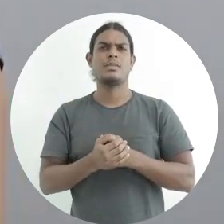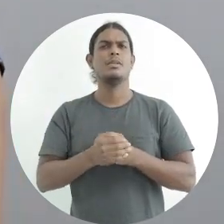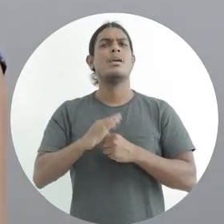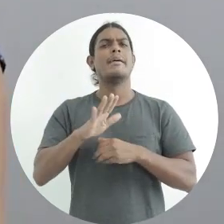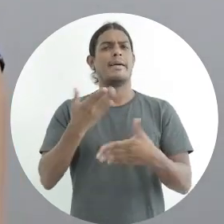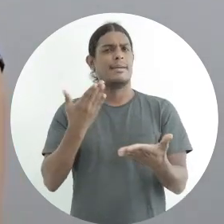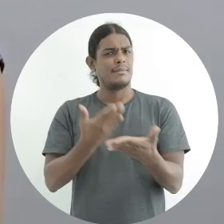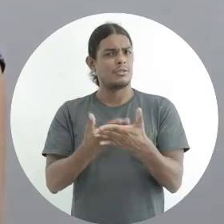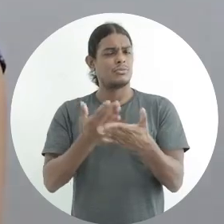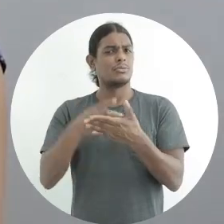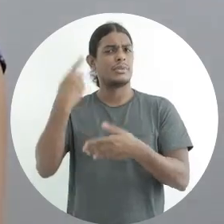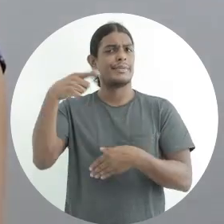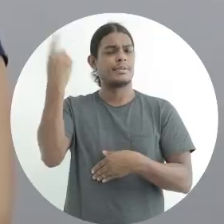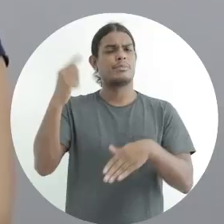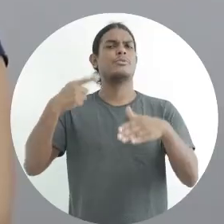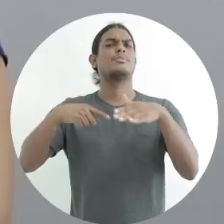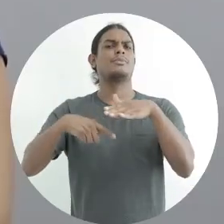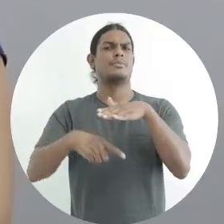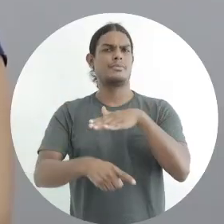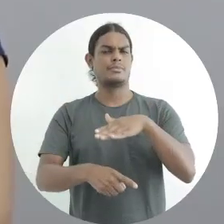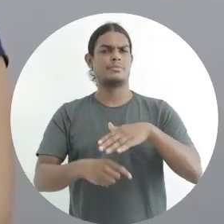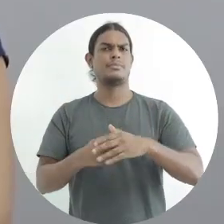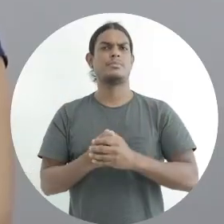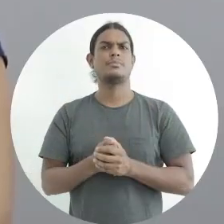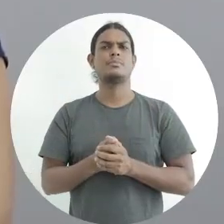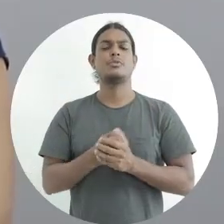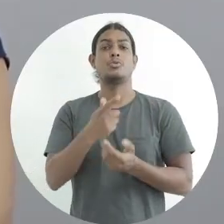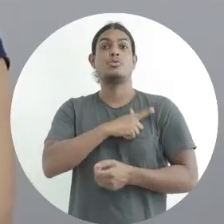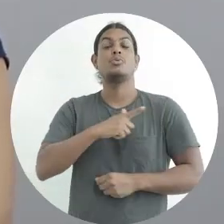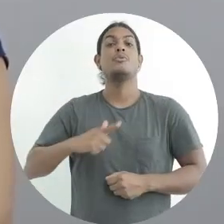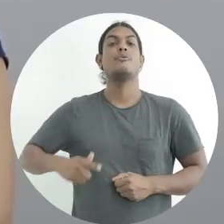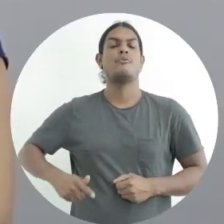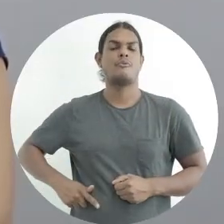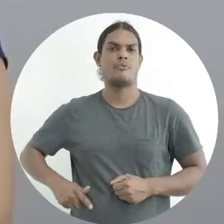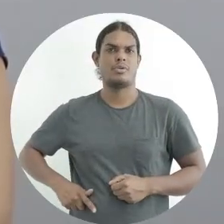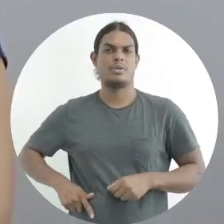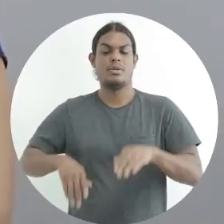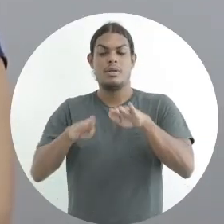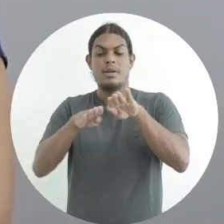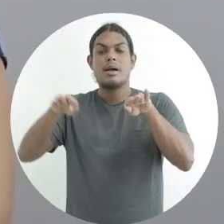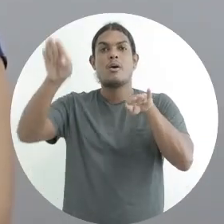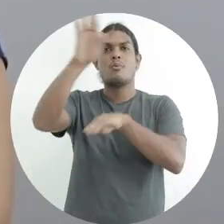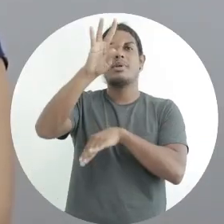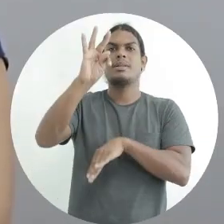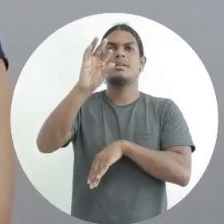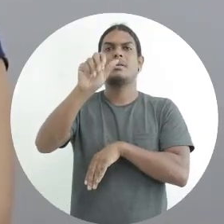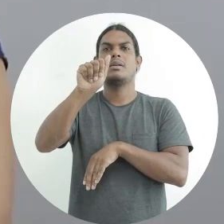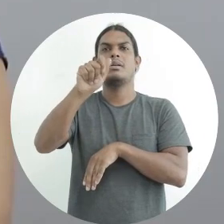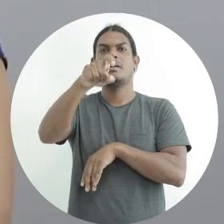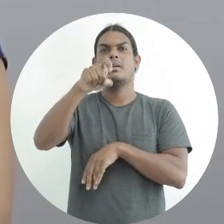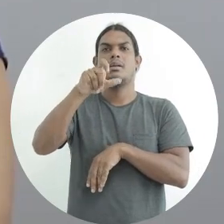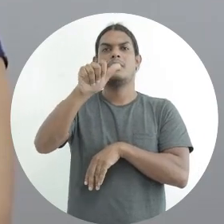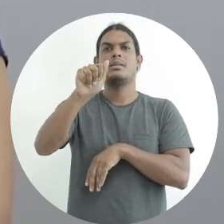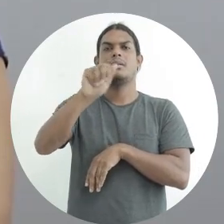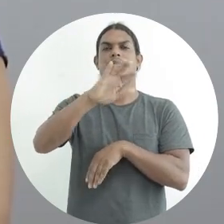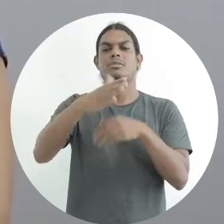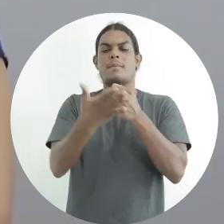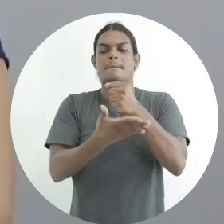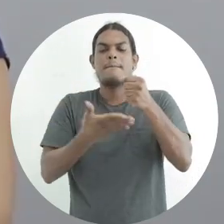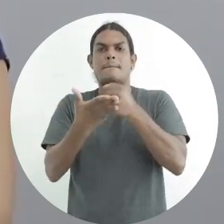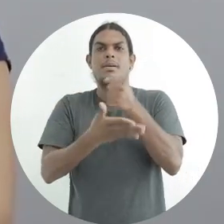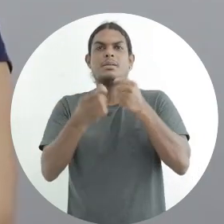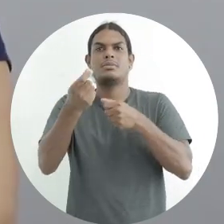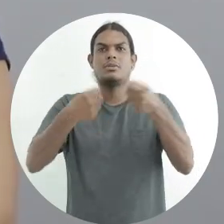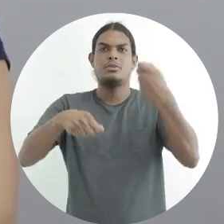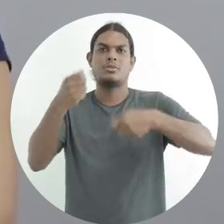vamos explicar um pouco mais à frente. Quando o governo aumenta a taxa básica da economia, que é a taxa Selic, ele